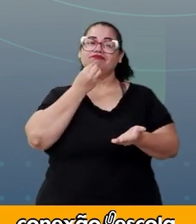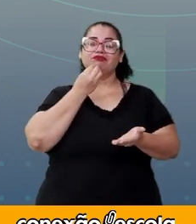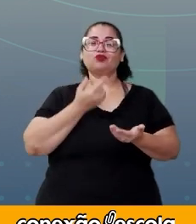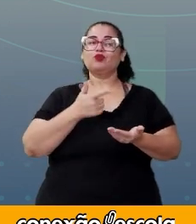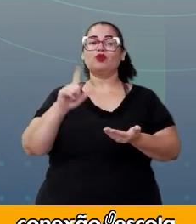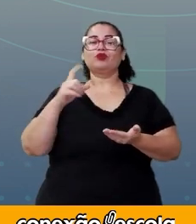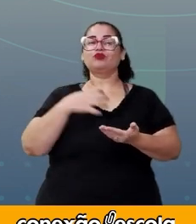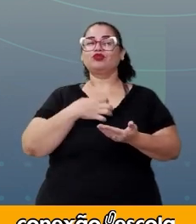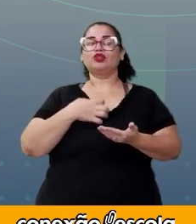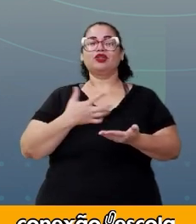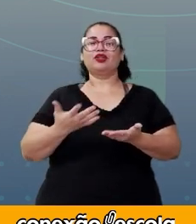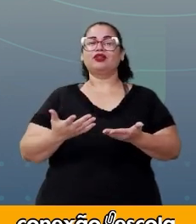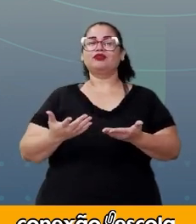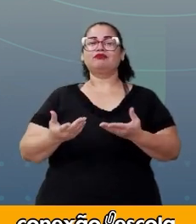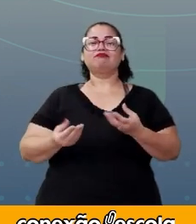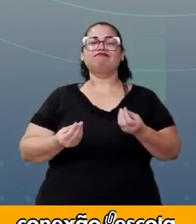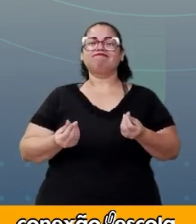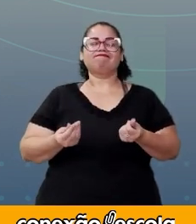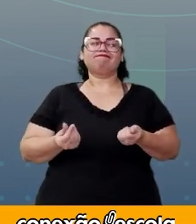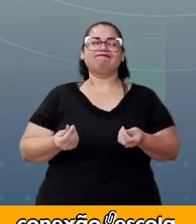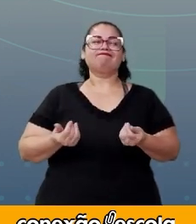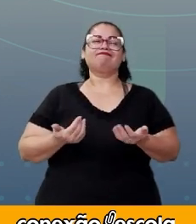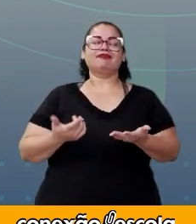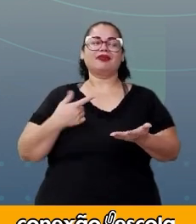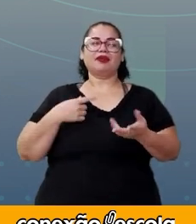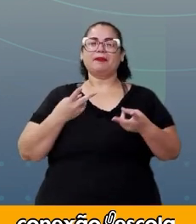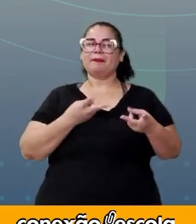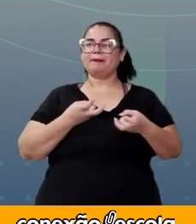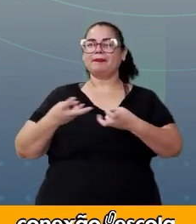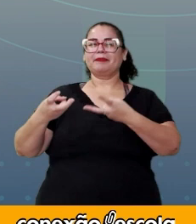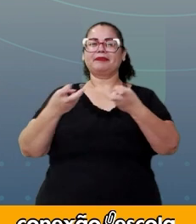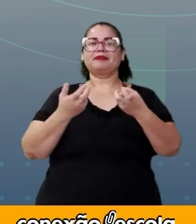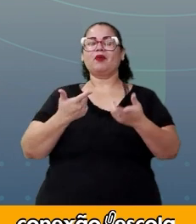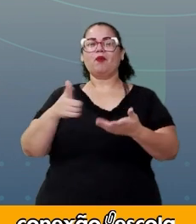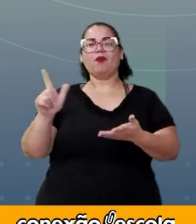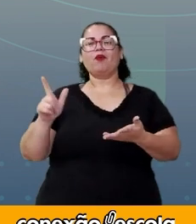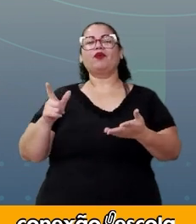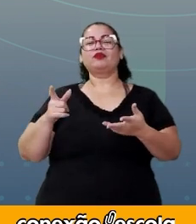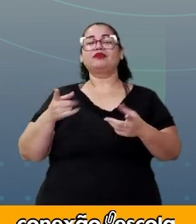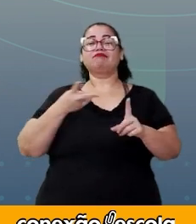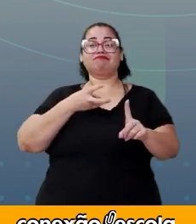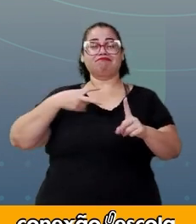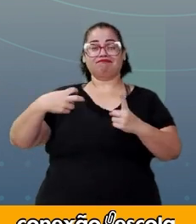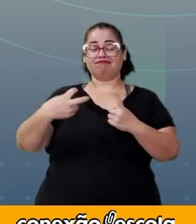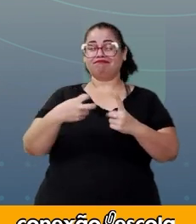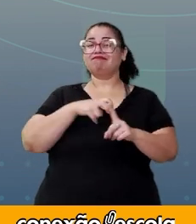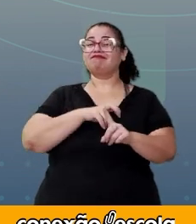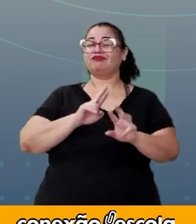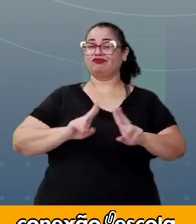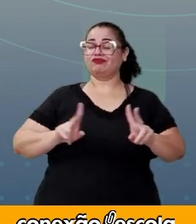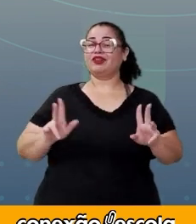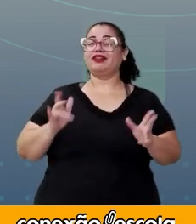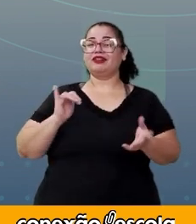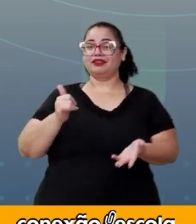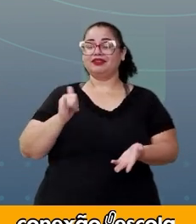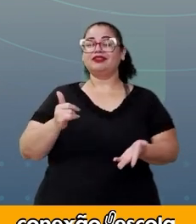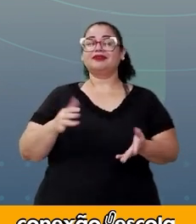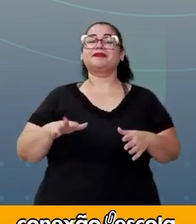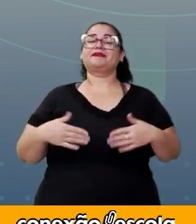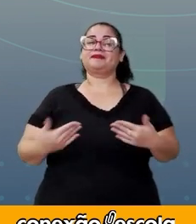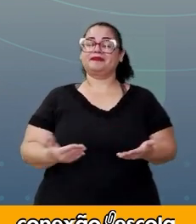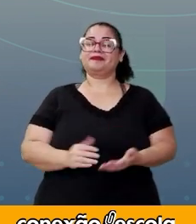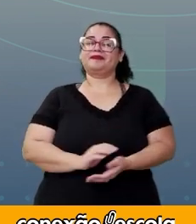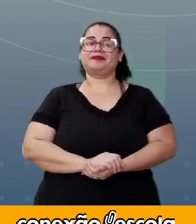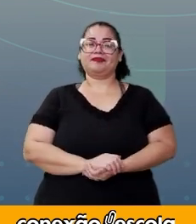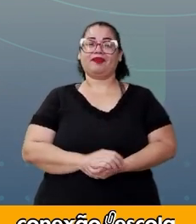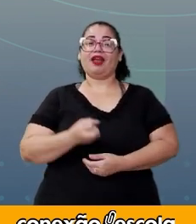contar essa história com um outro olhar, ou então com uma outra perspectiva narrativa, enfim.